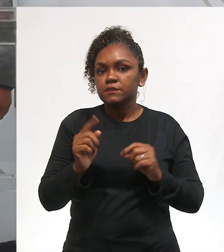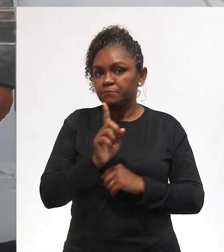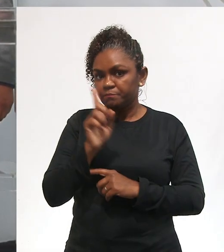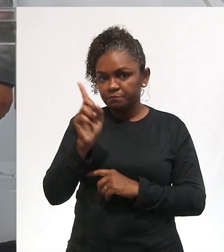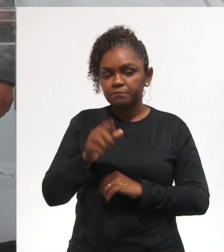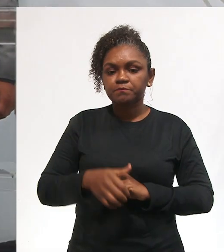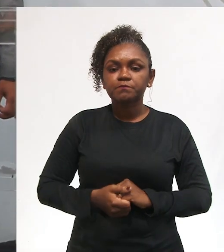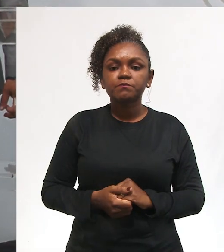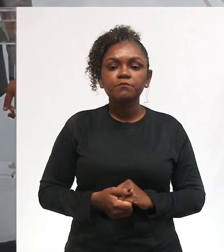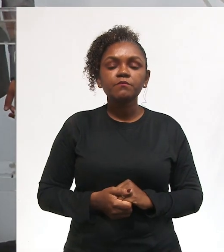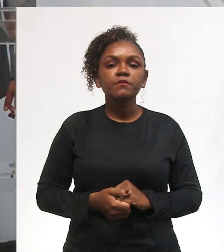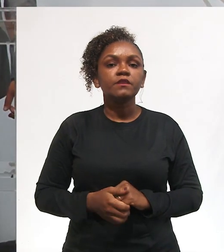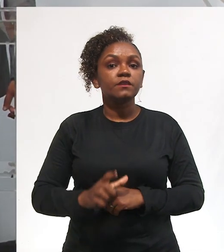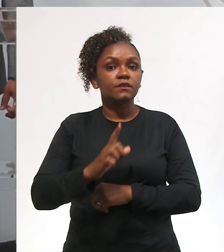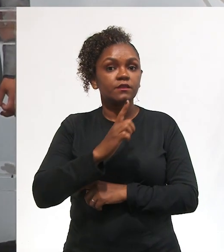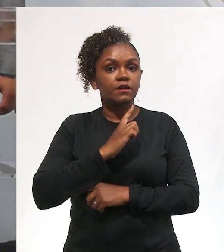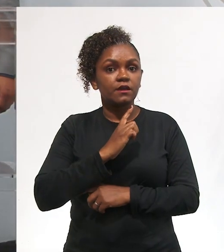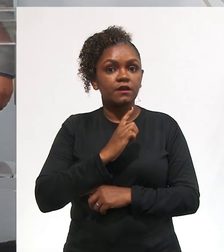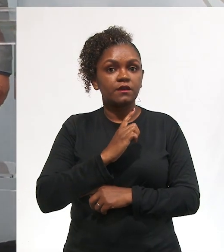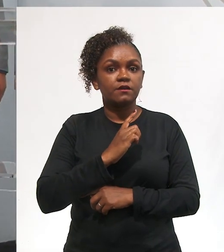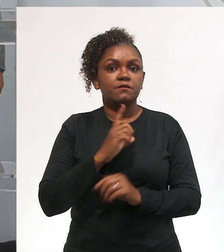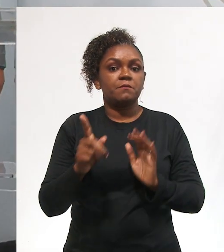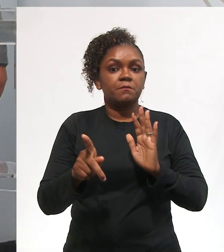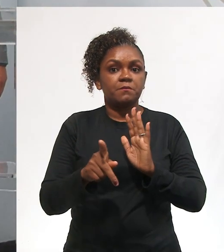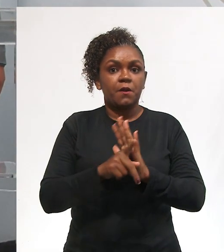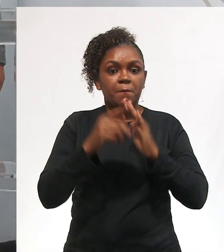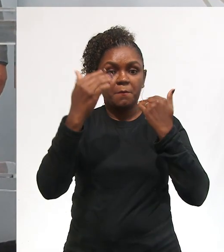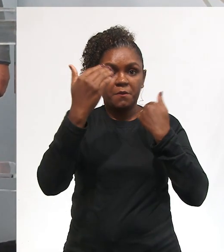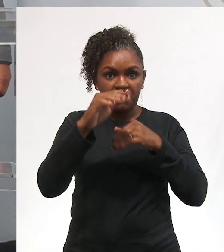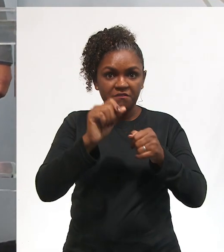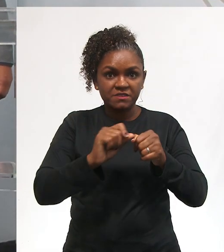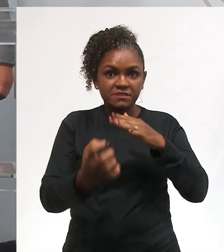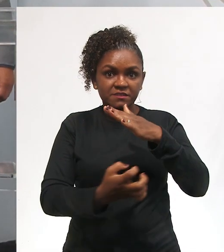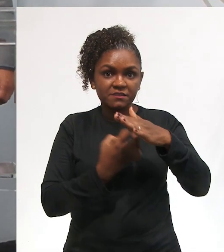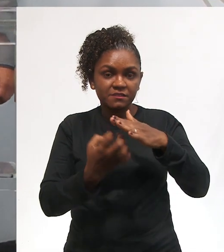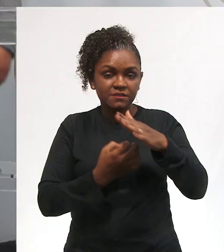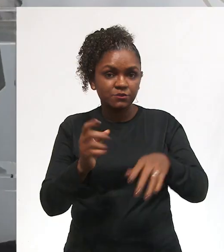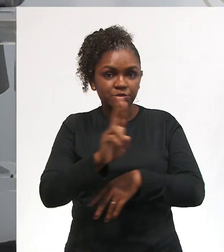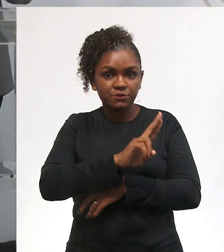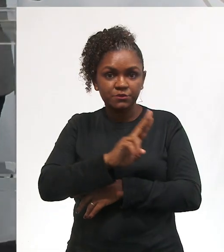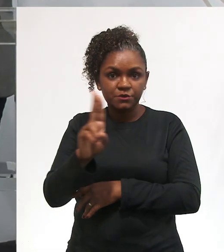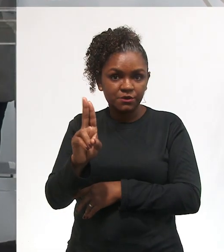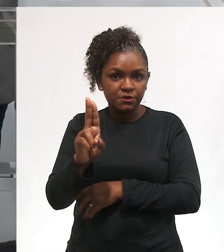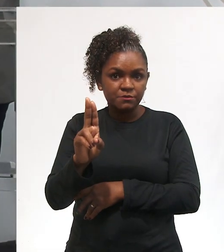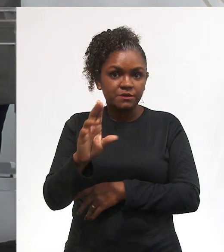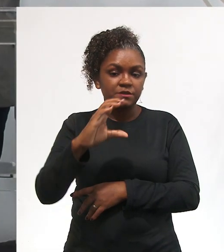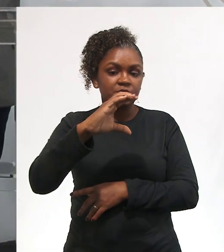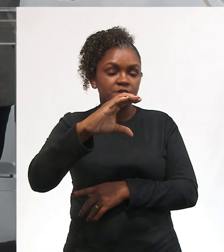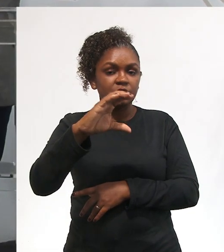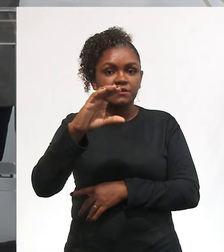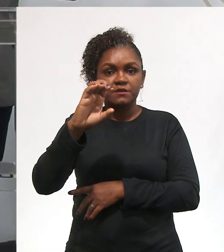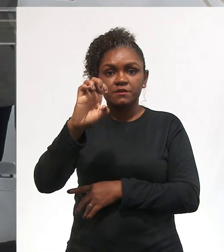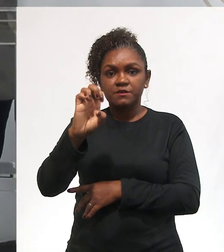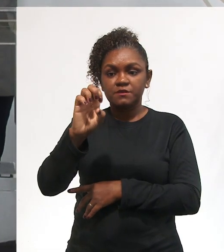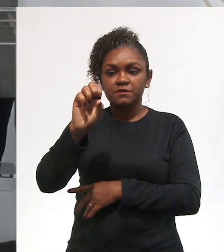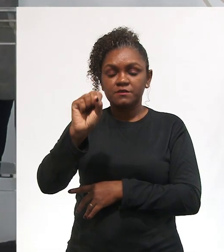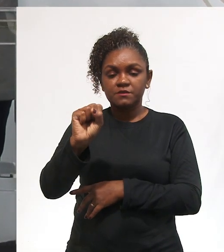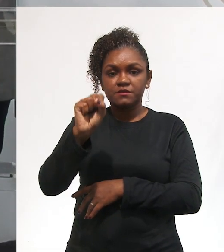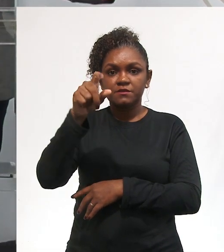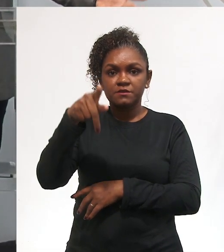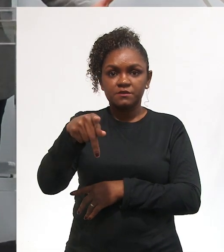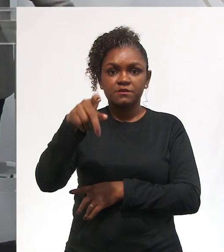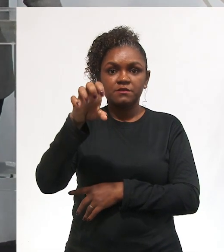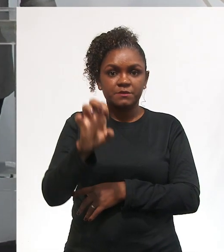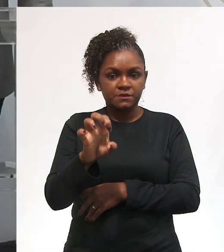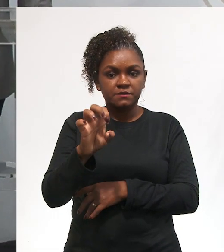Sebrasp atual, né? Que era o antigo CESP. Eu já fiz prova de concurso público e tudo. E aqui, né? Não vou revelar nenhum tipo